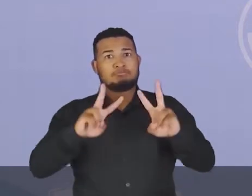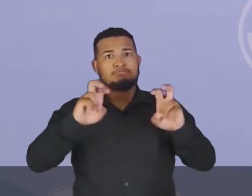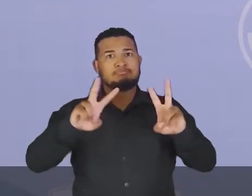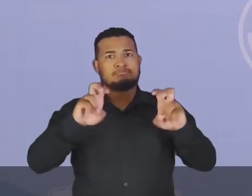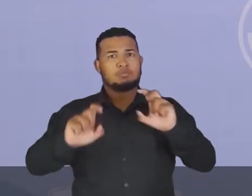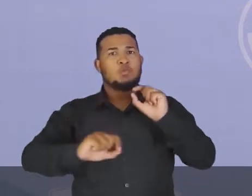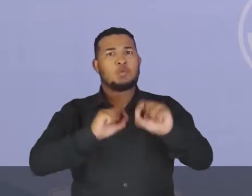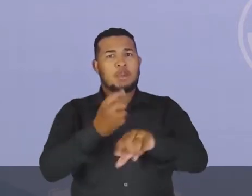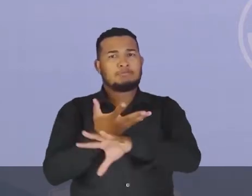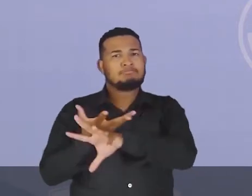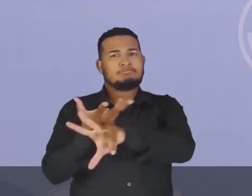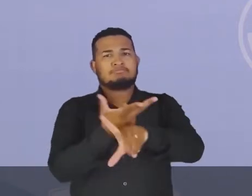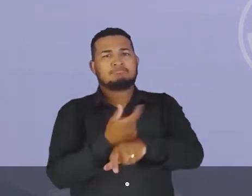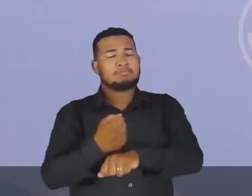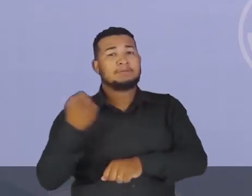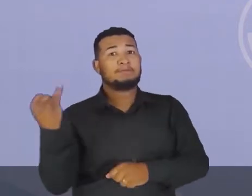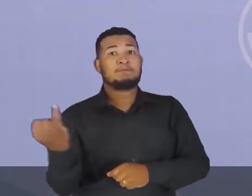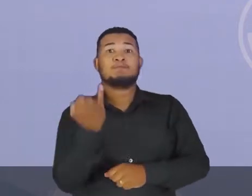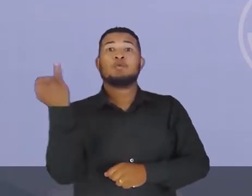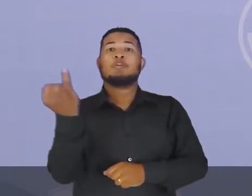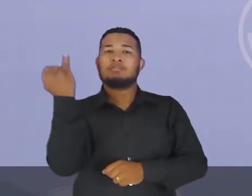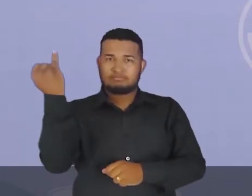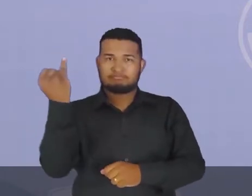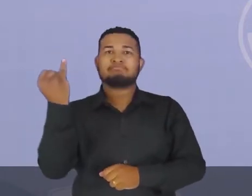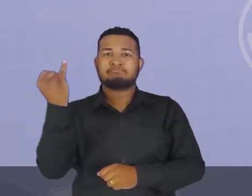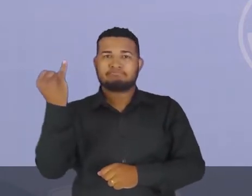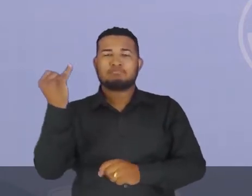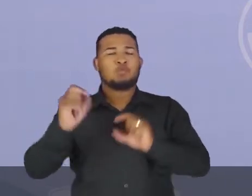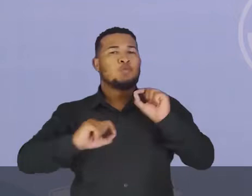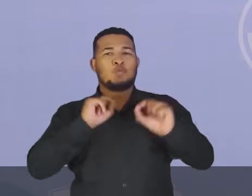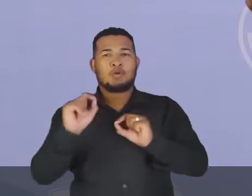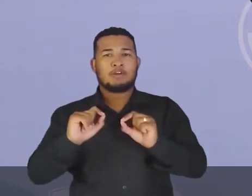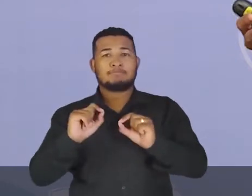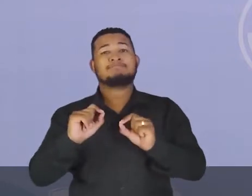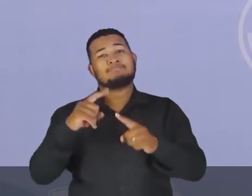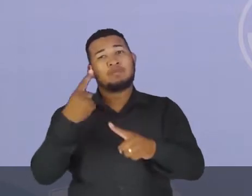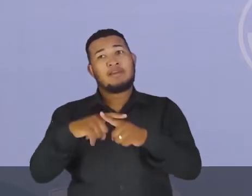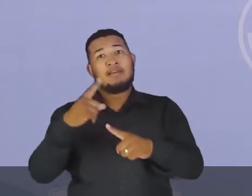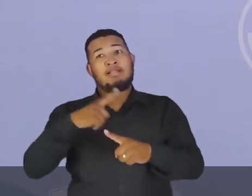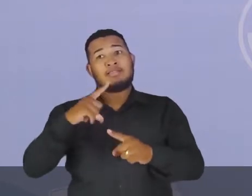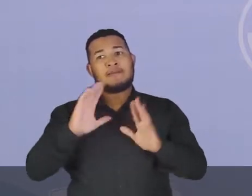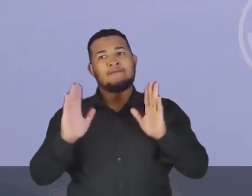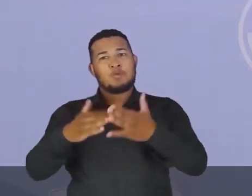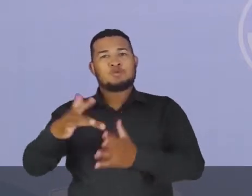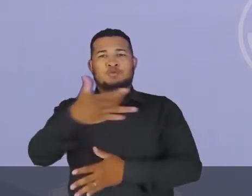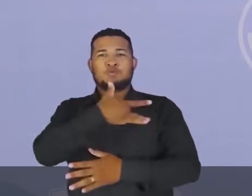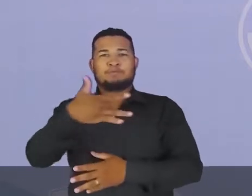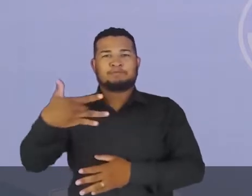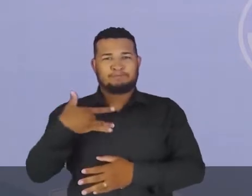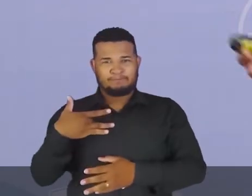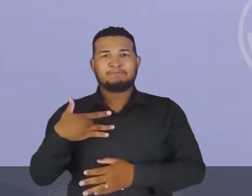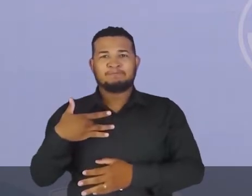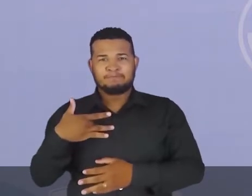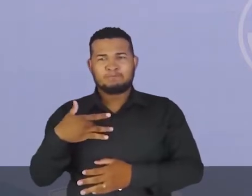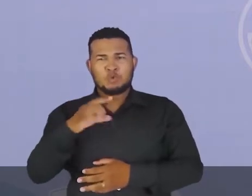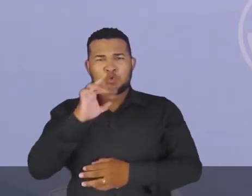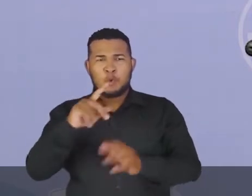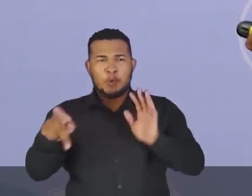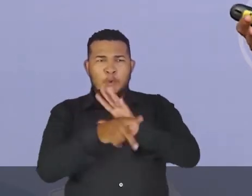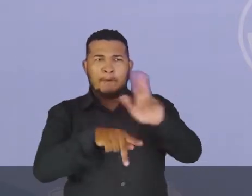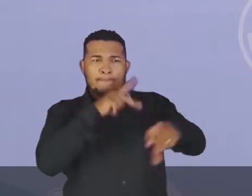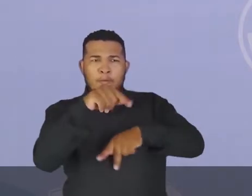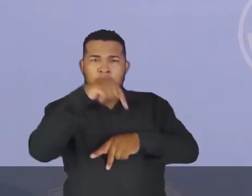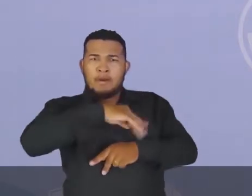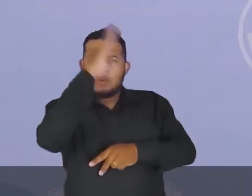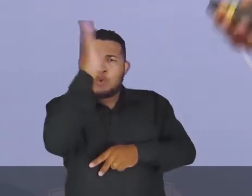um tema integrador muito importante, né? Porque envolve a saúde não só da população